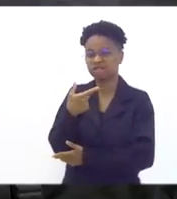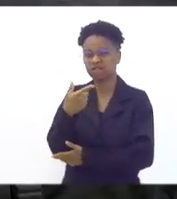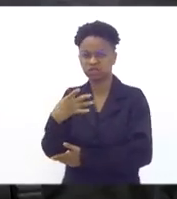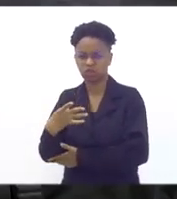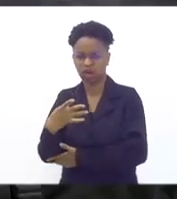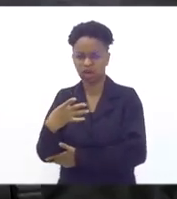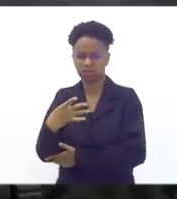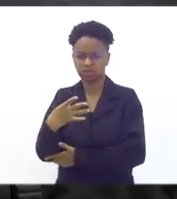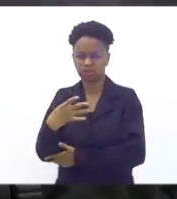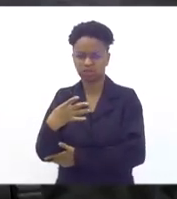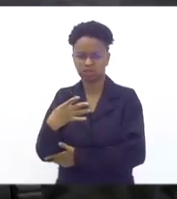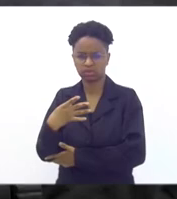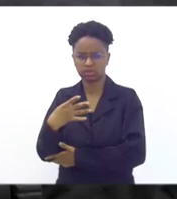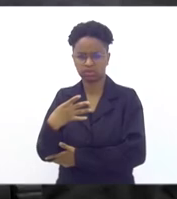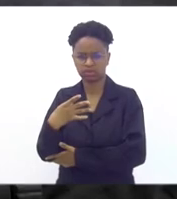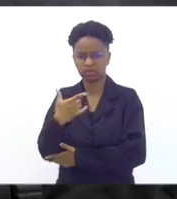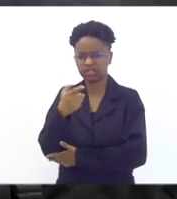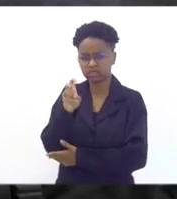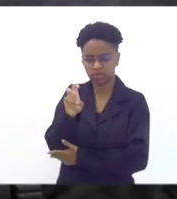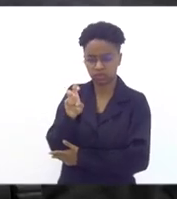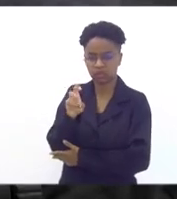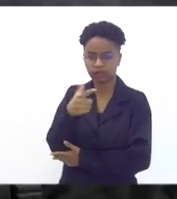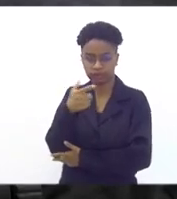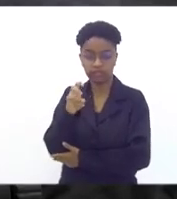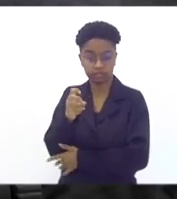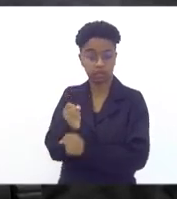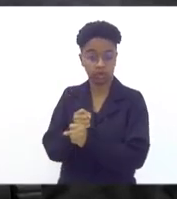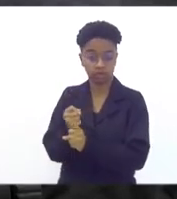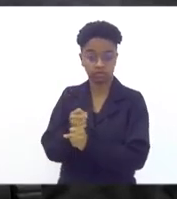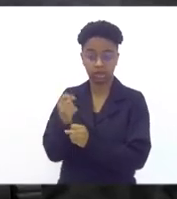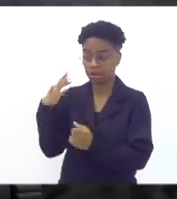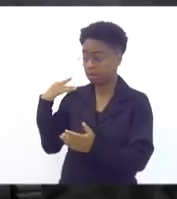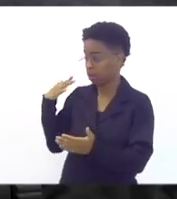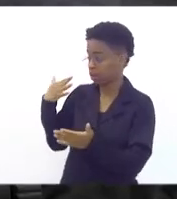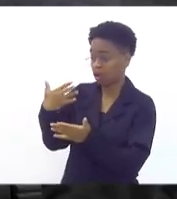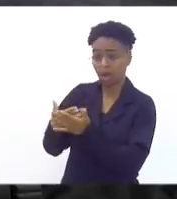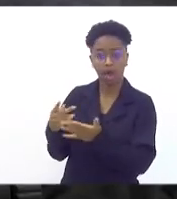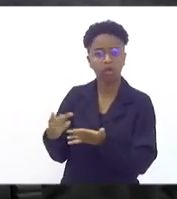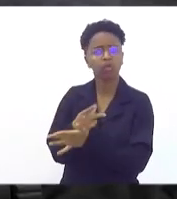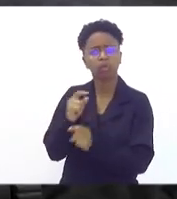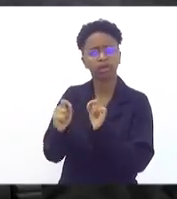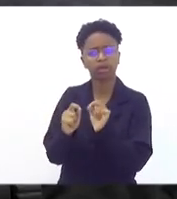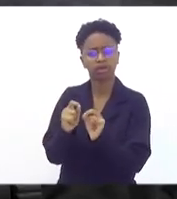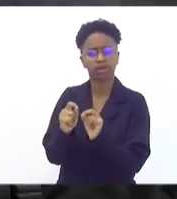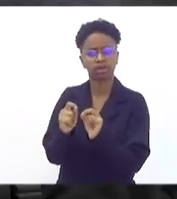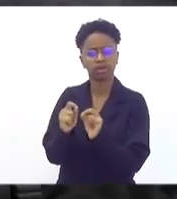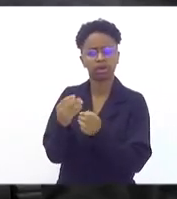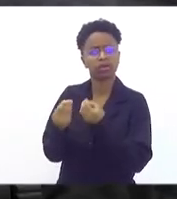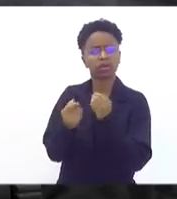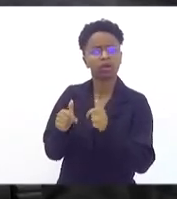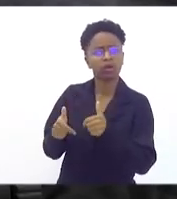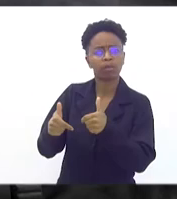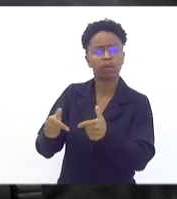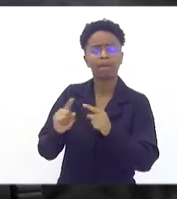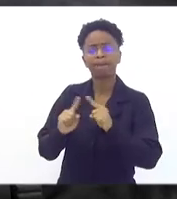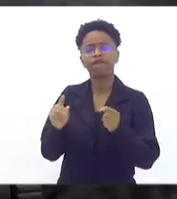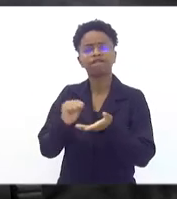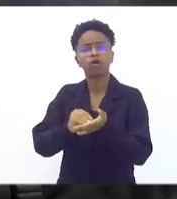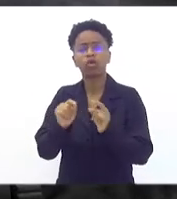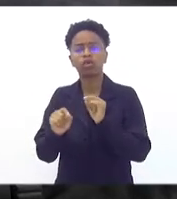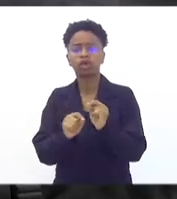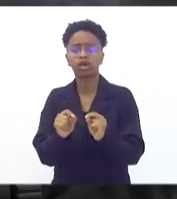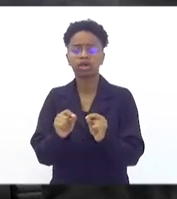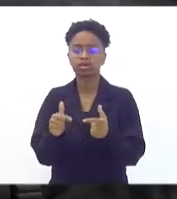anos 25 anos que ela tá aqui é para poder saber o que que foi feito e o que que deixou de ser feito